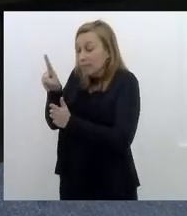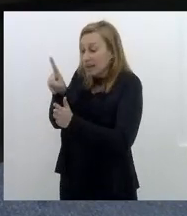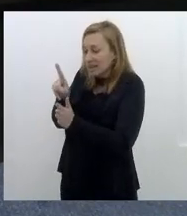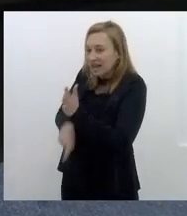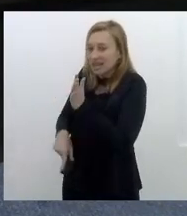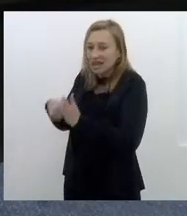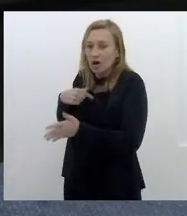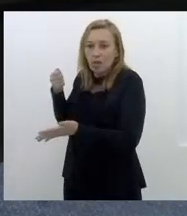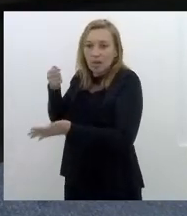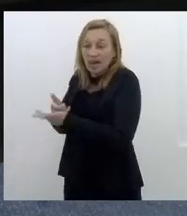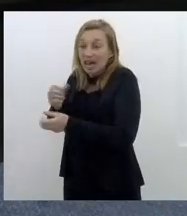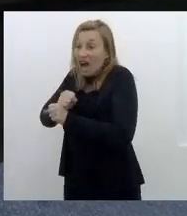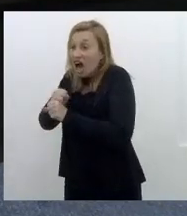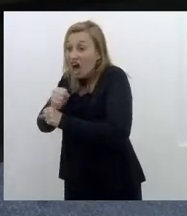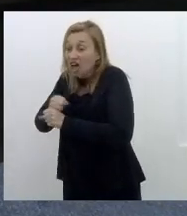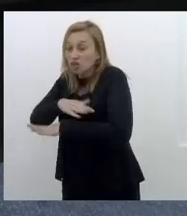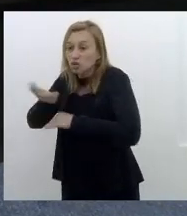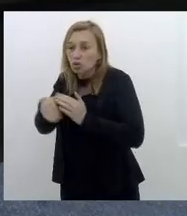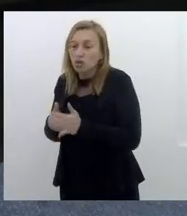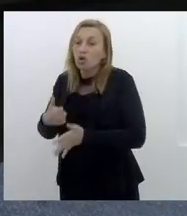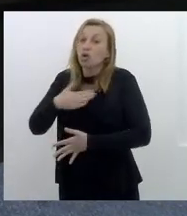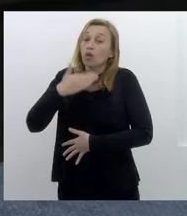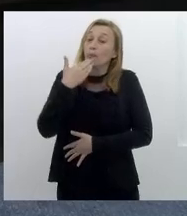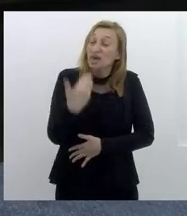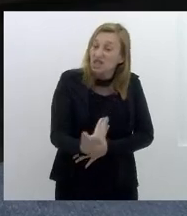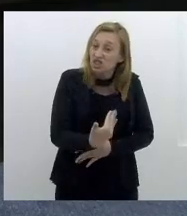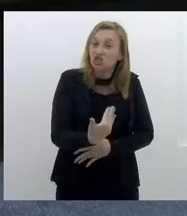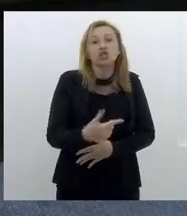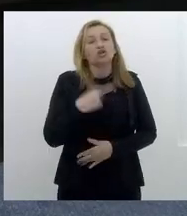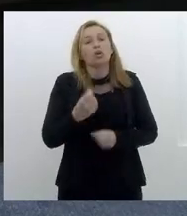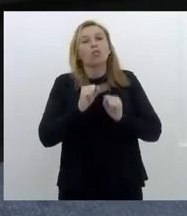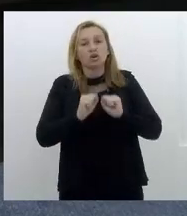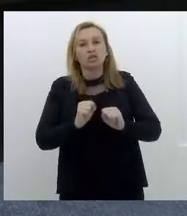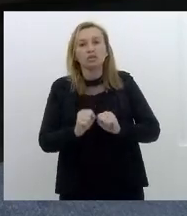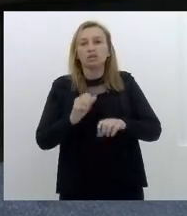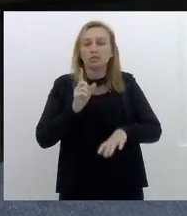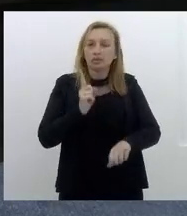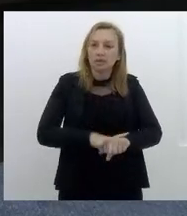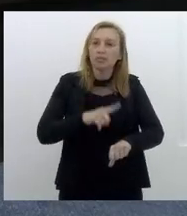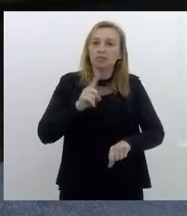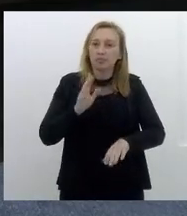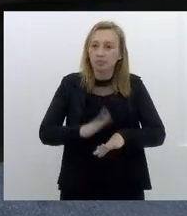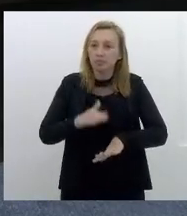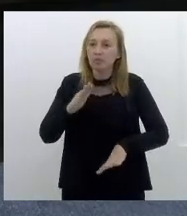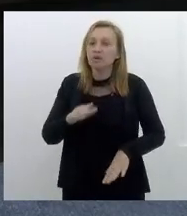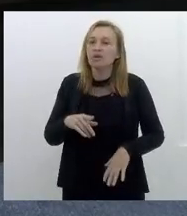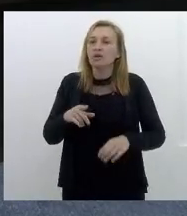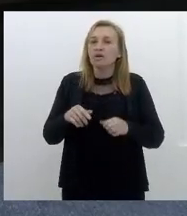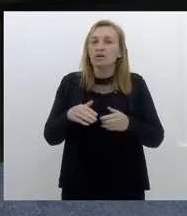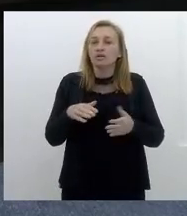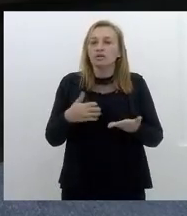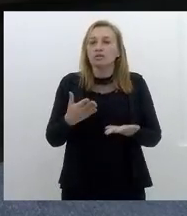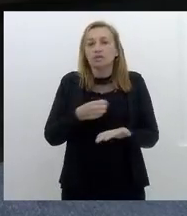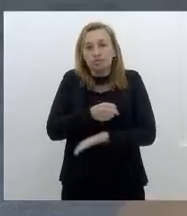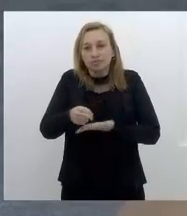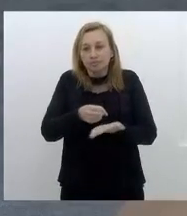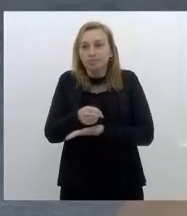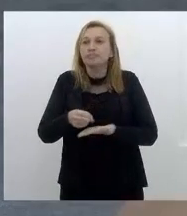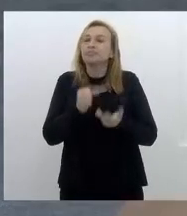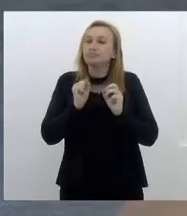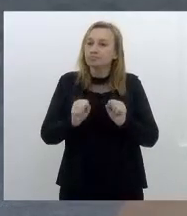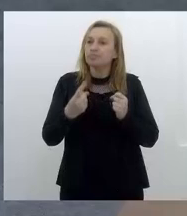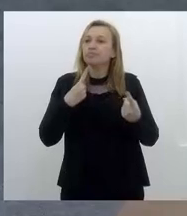uma vida inteira então que eu estou sugerindo é que nós possamos ter mais tempo que seja levado as bases que as bases